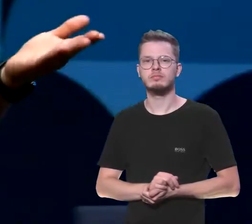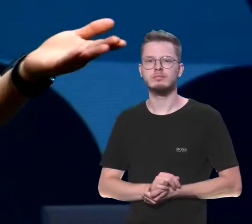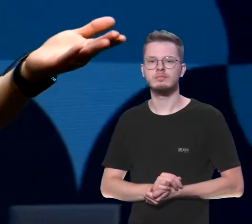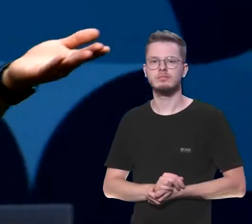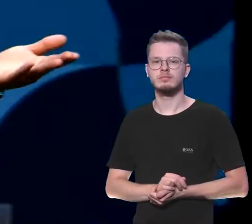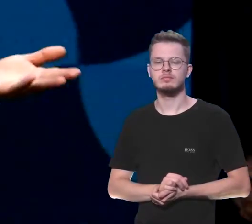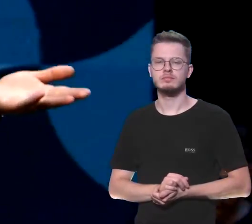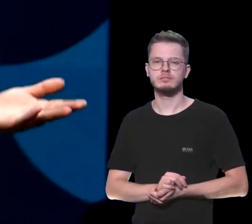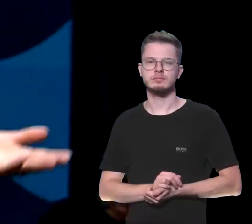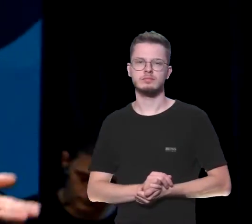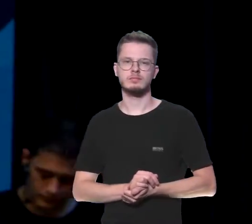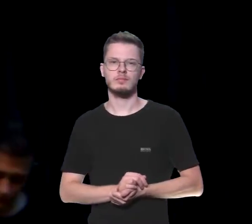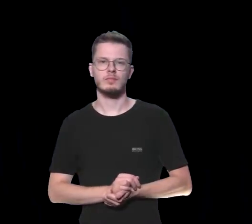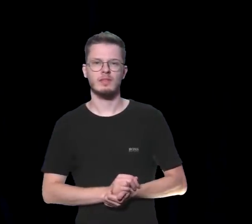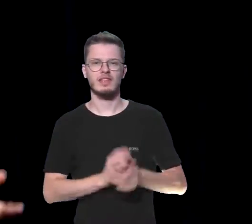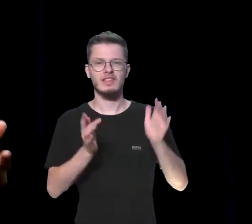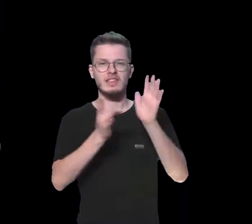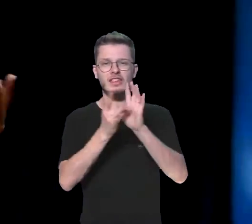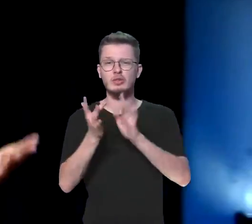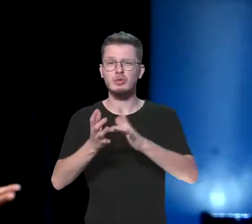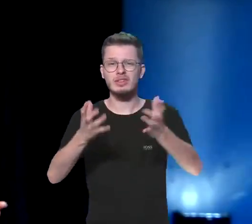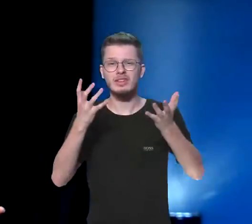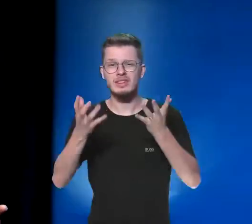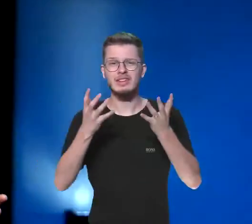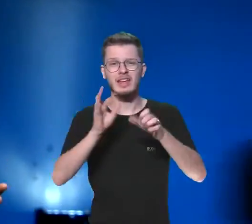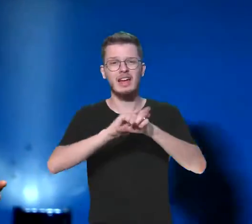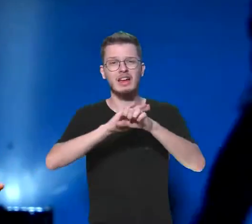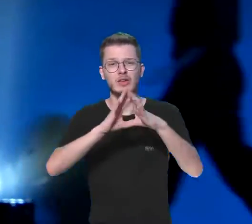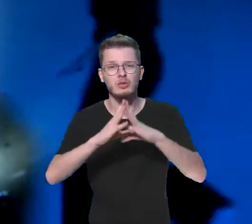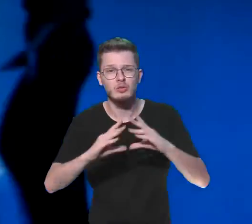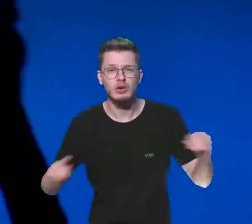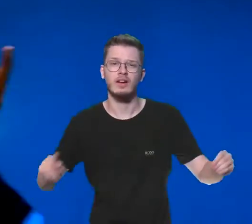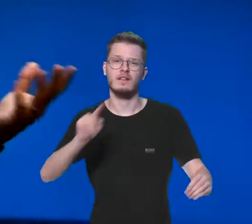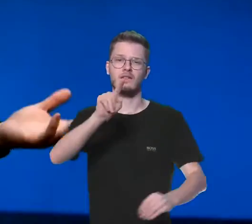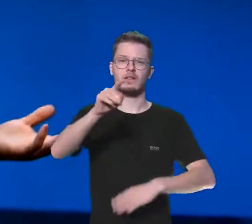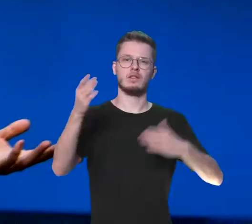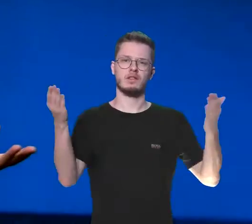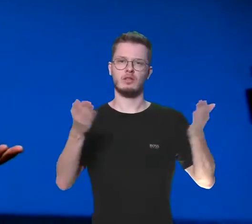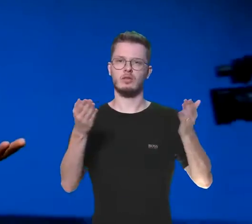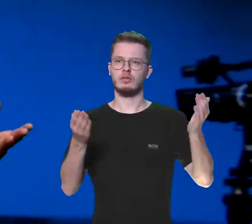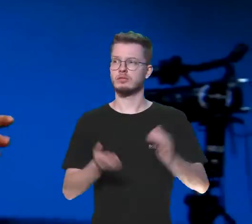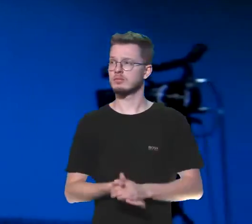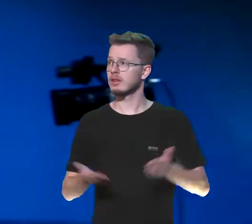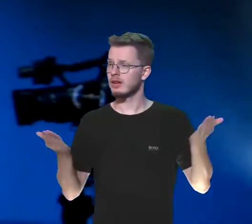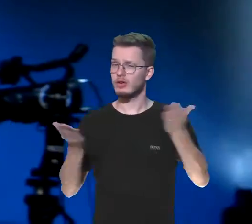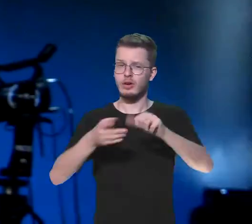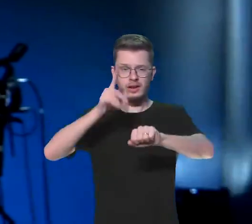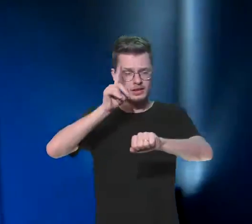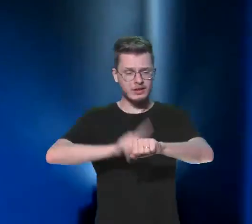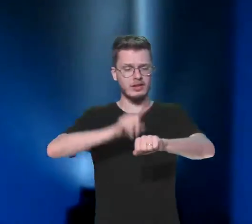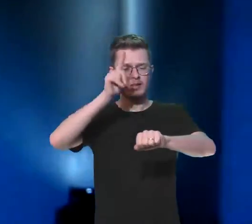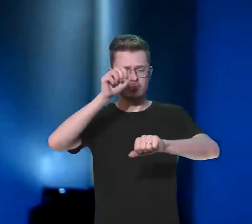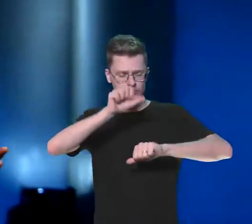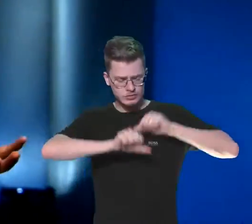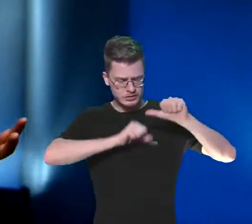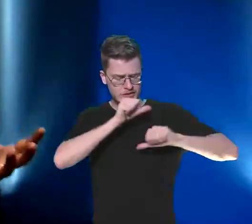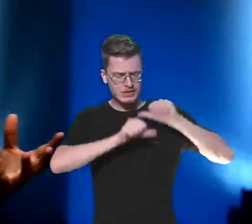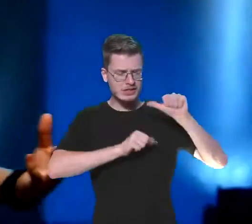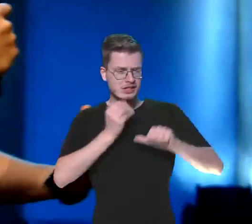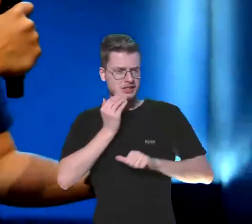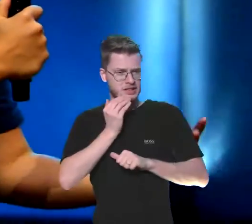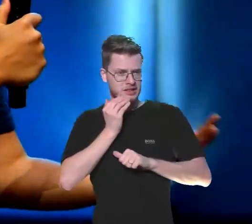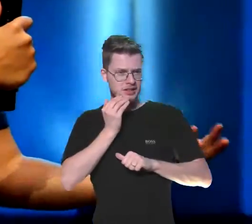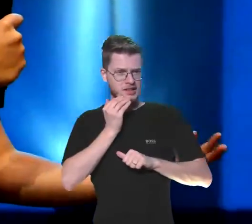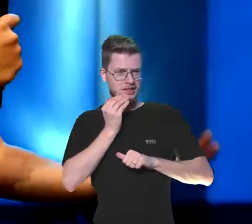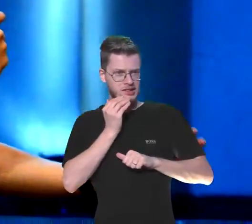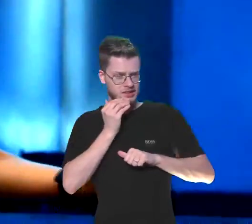Hoje Jesus quer te curar. É tempo de resolver. É tempo de tratar. É tempo de mexer em feridas. É tempo